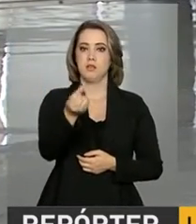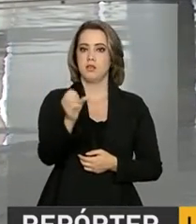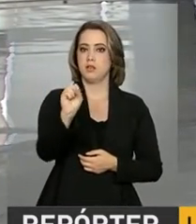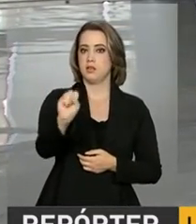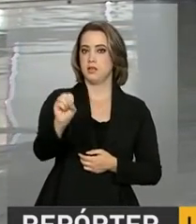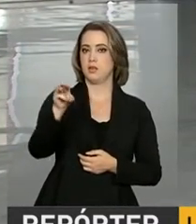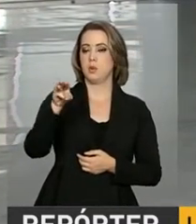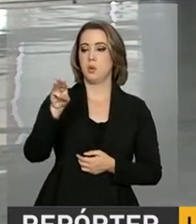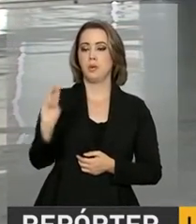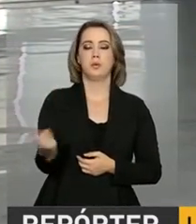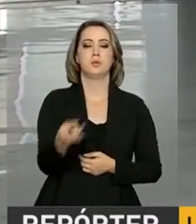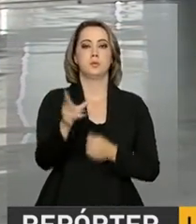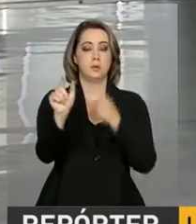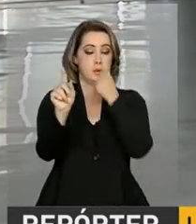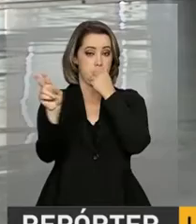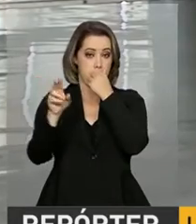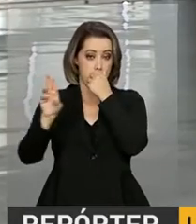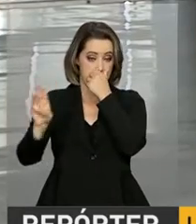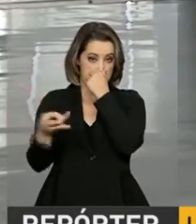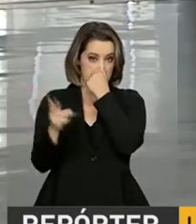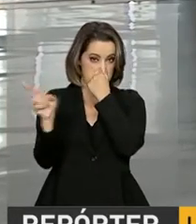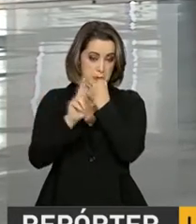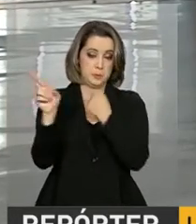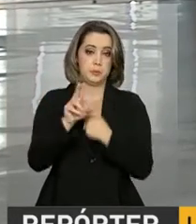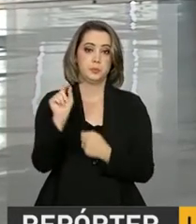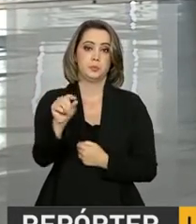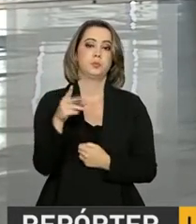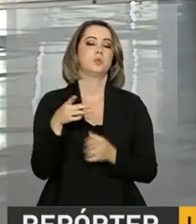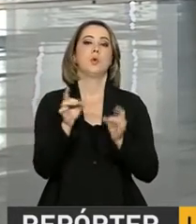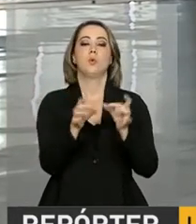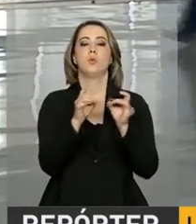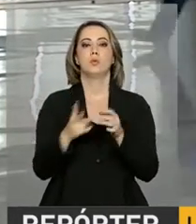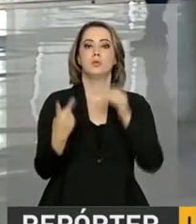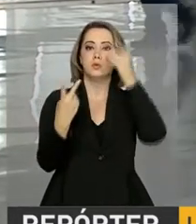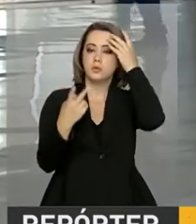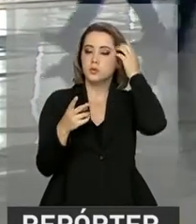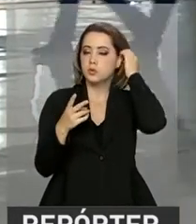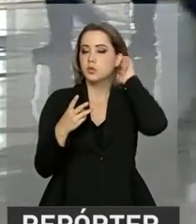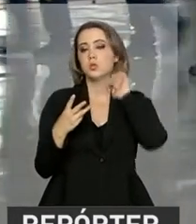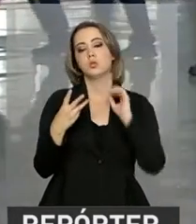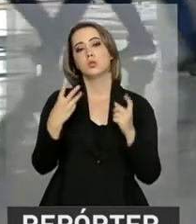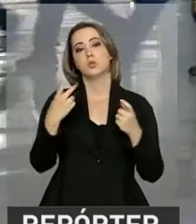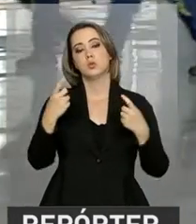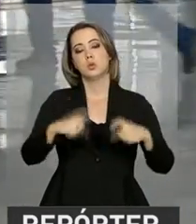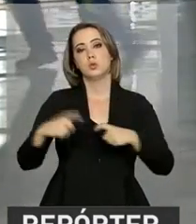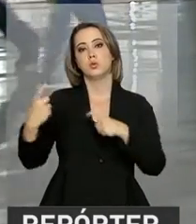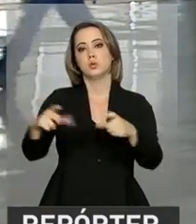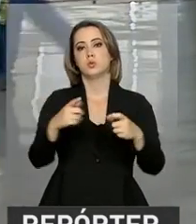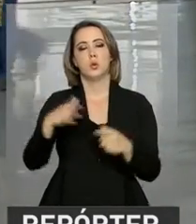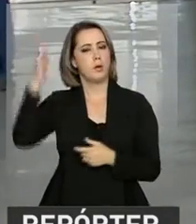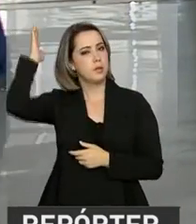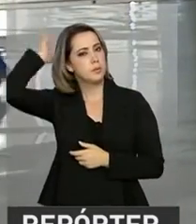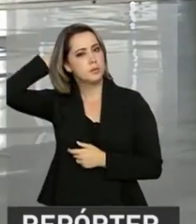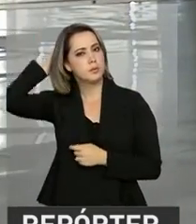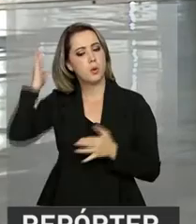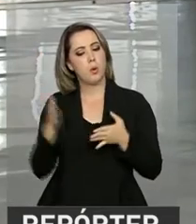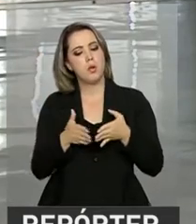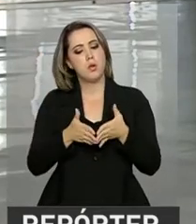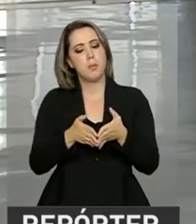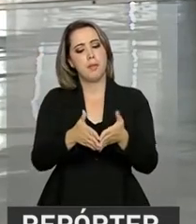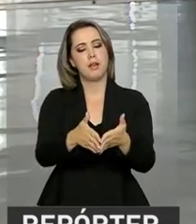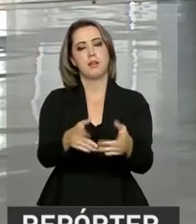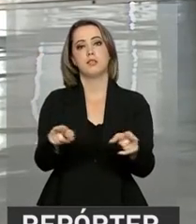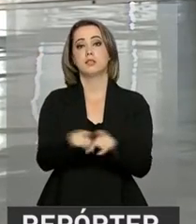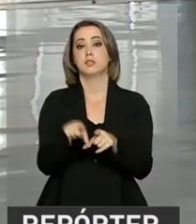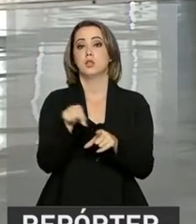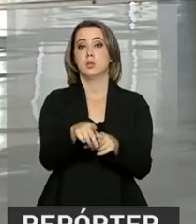milhões de reais com o leilão de dois terminais de combustíveis no porto de santarém no pará esses terminais são usados